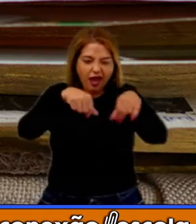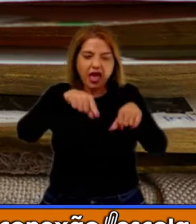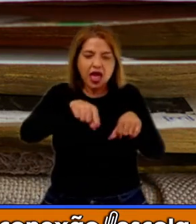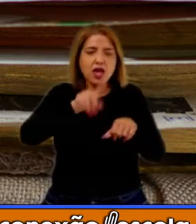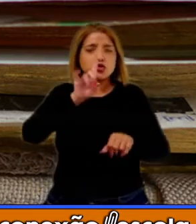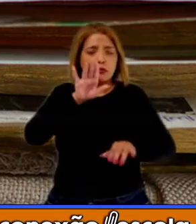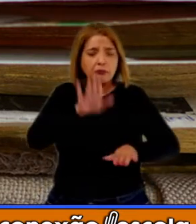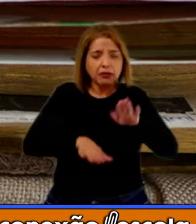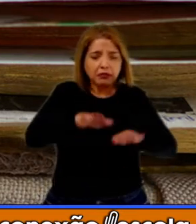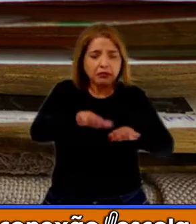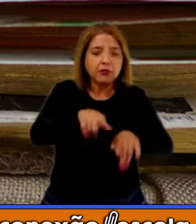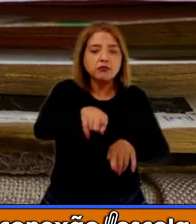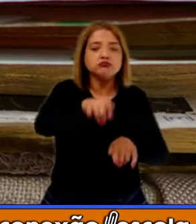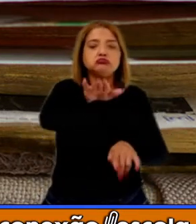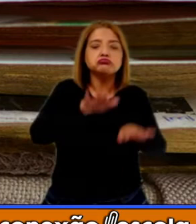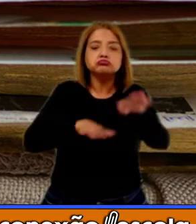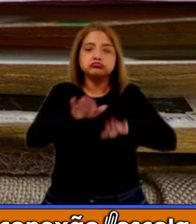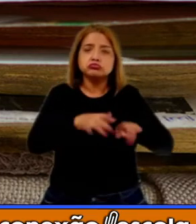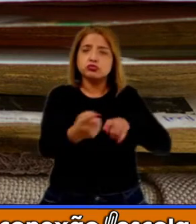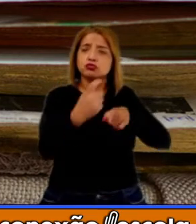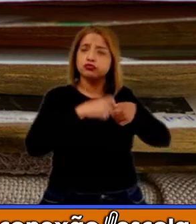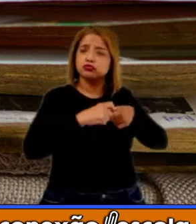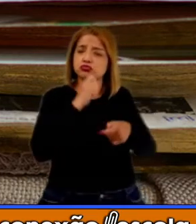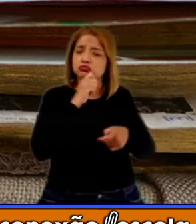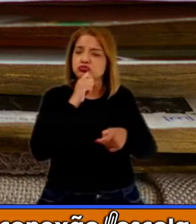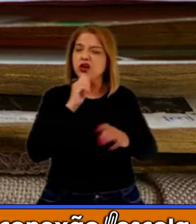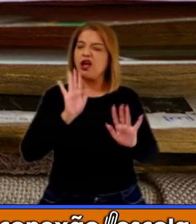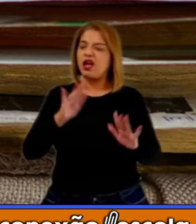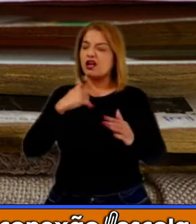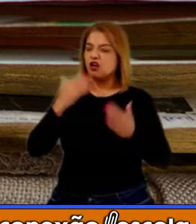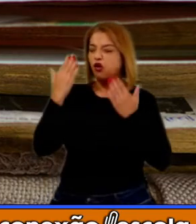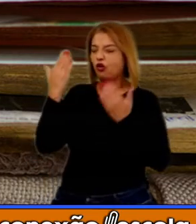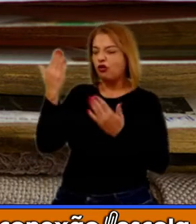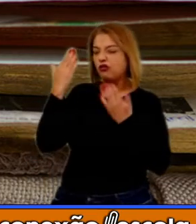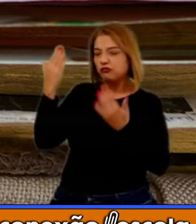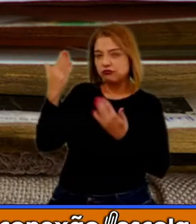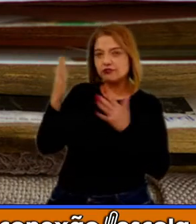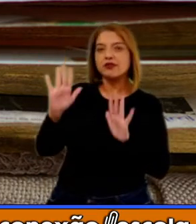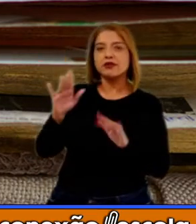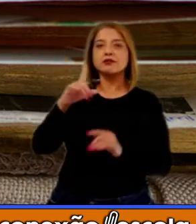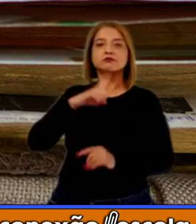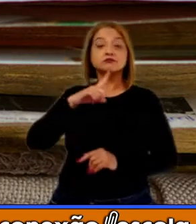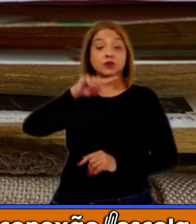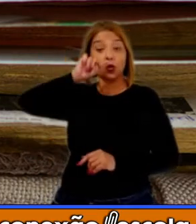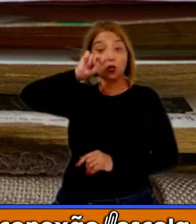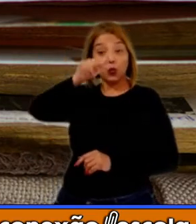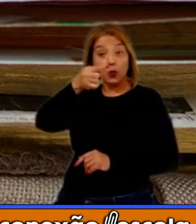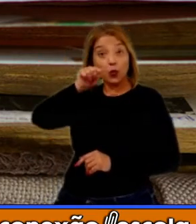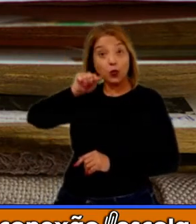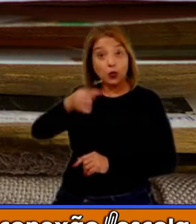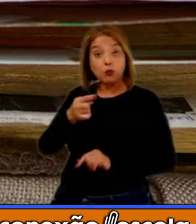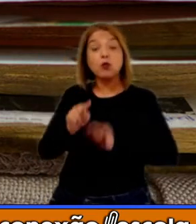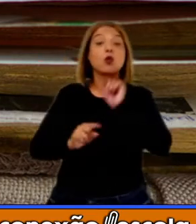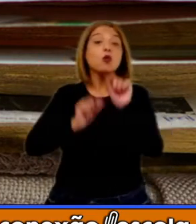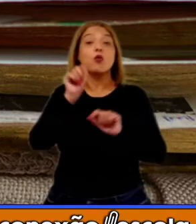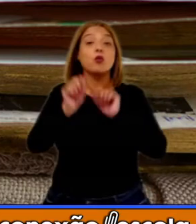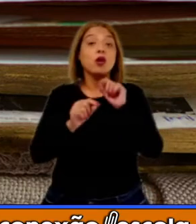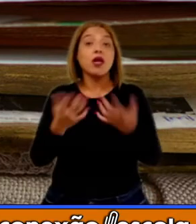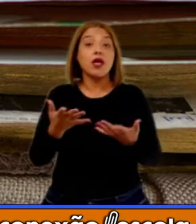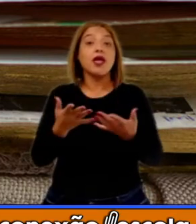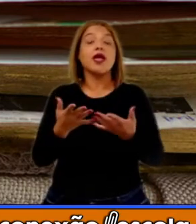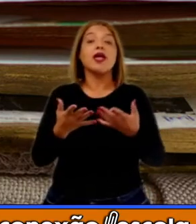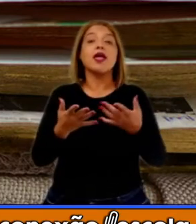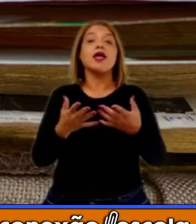nenhum rastro saintes e desconfiou. A utilização dos 2 pontos aí está